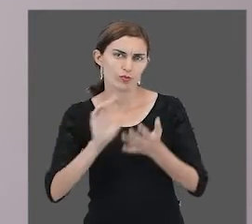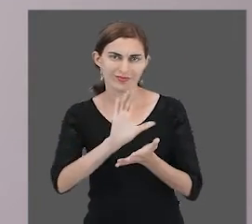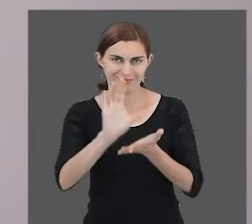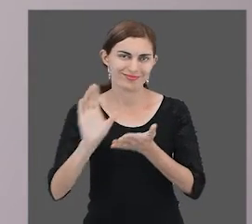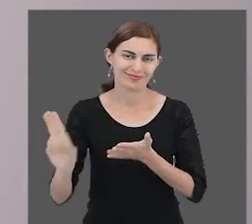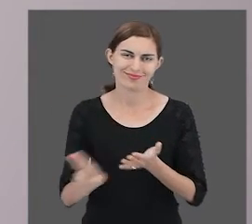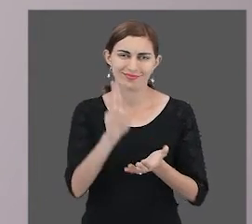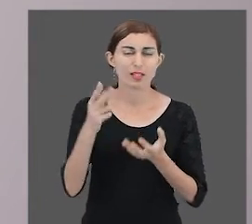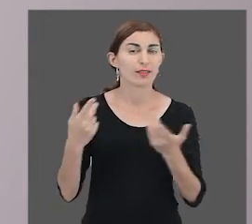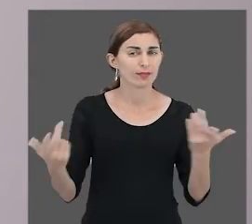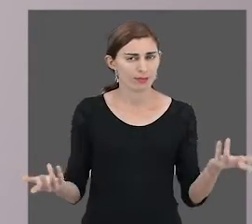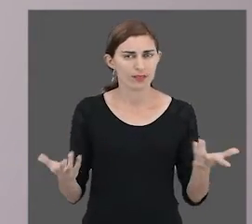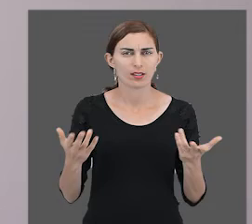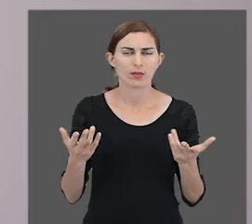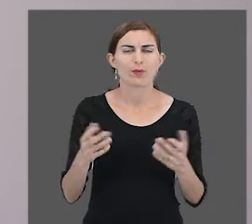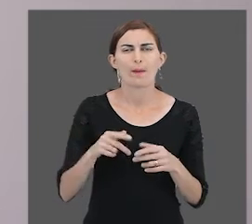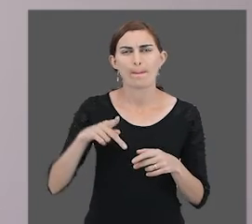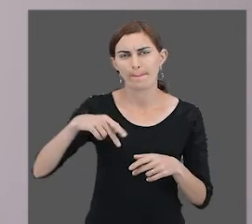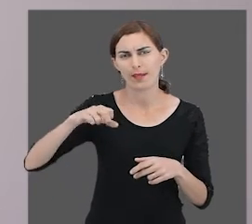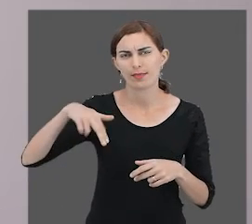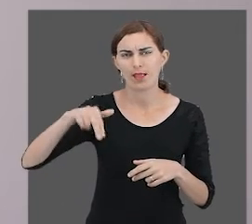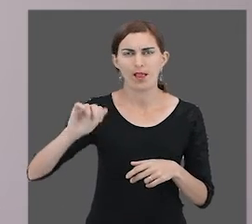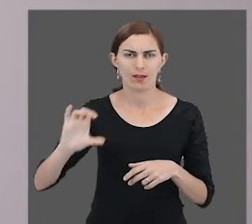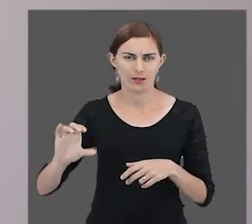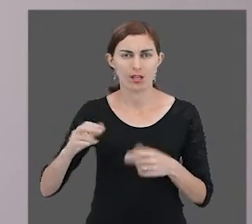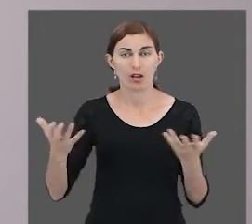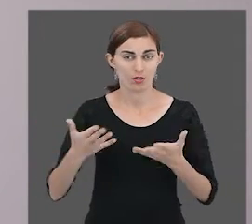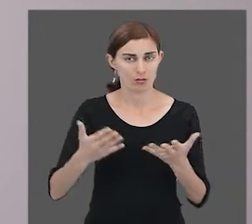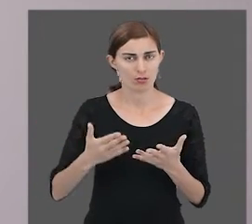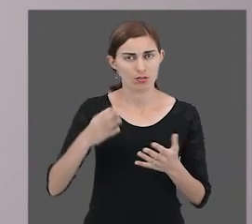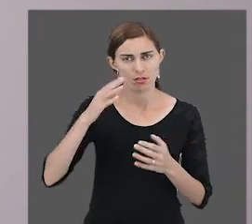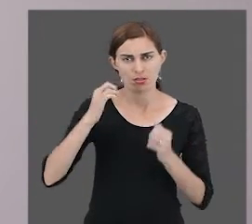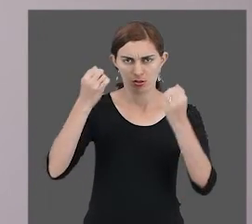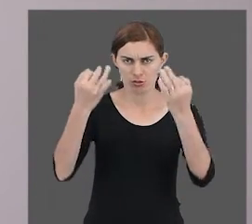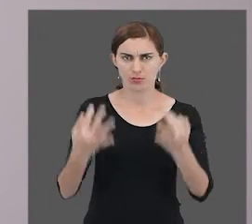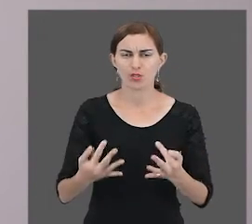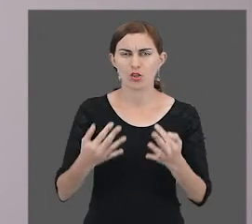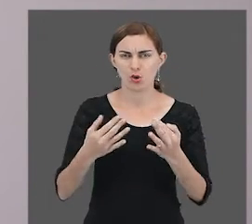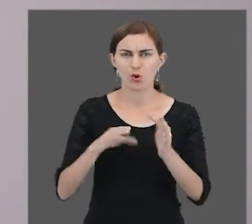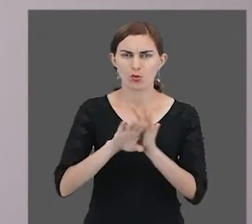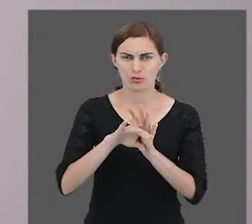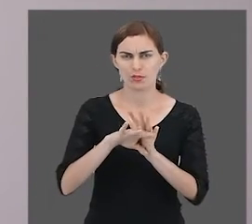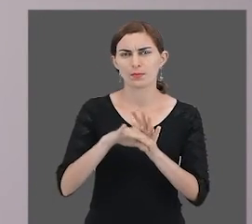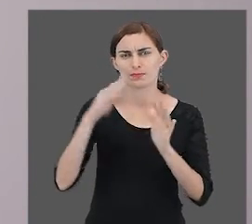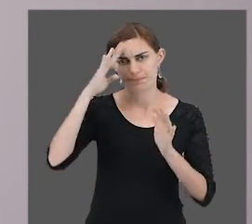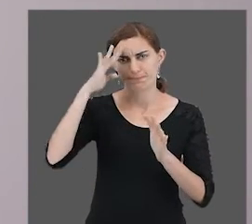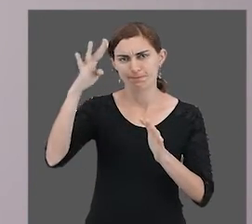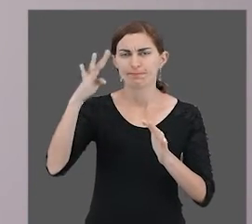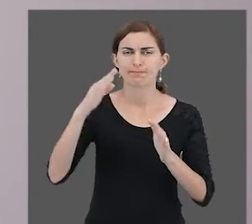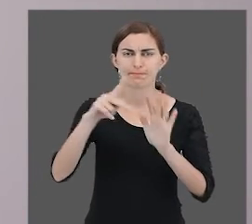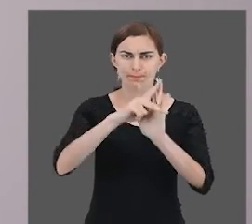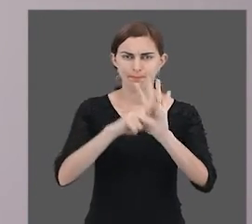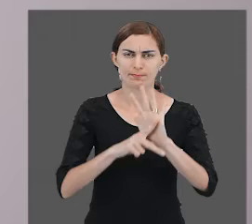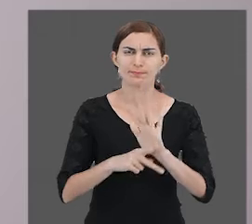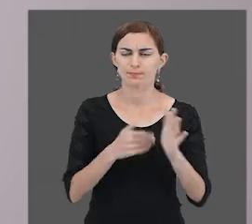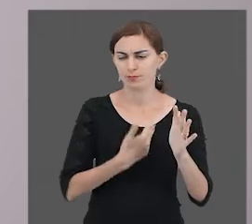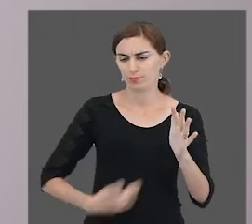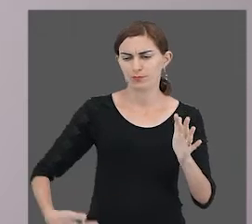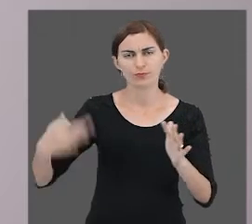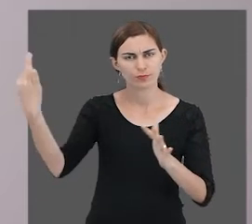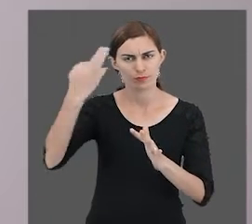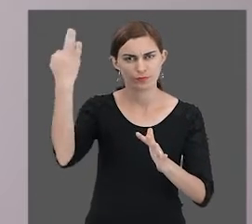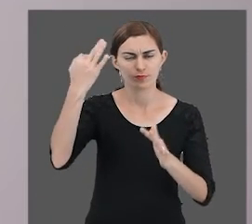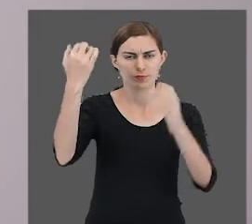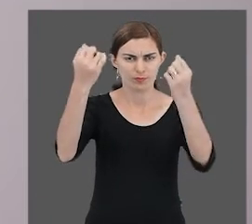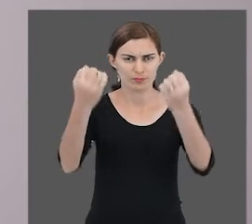recursos. Então, é isso, PENAT. Nós vamos agora para na minha concepção, é o principal programa do governo federal